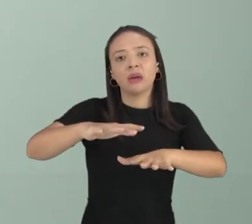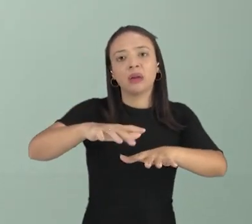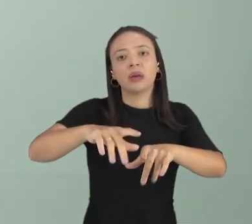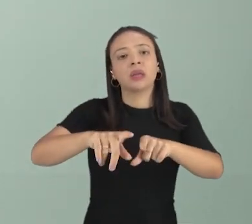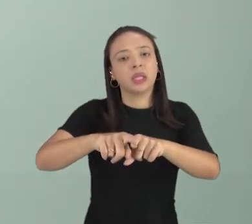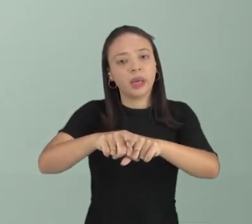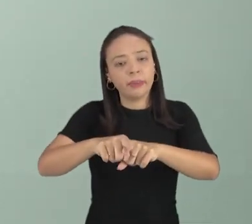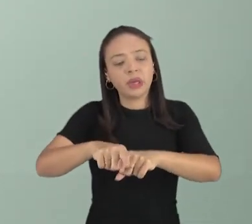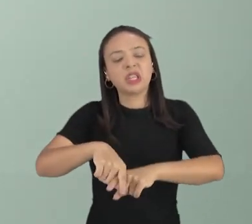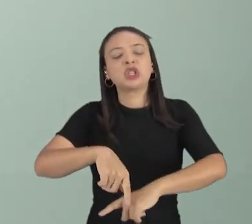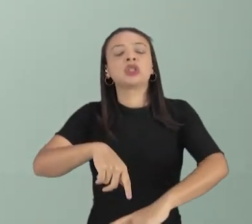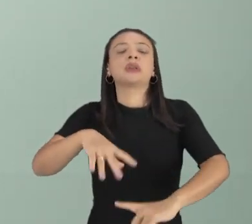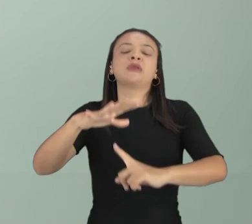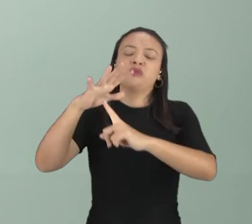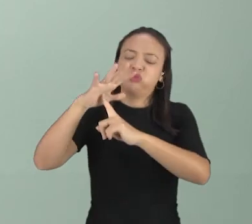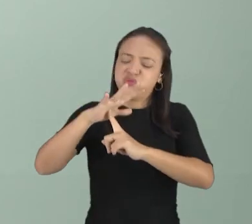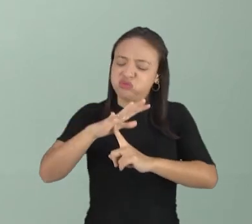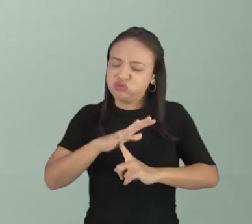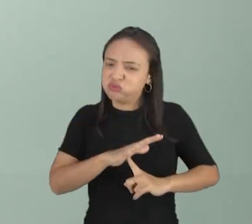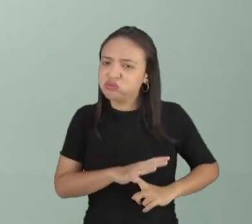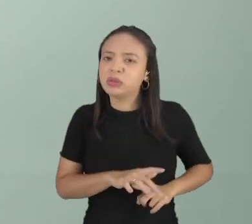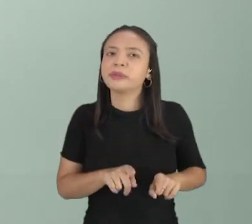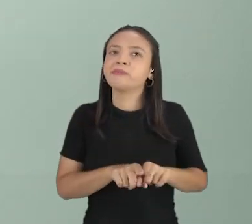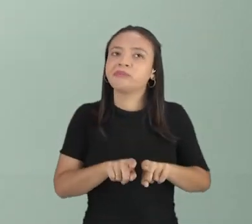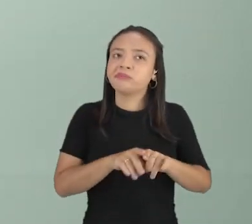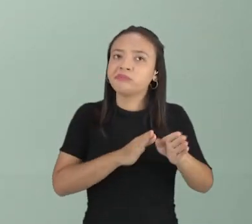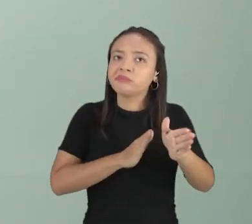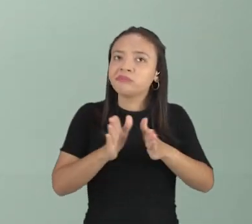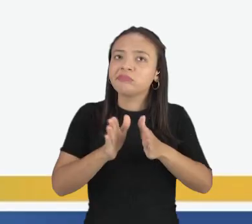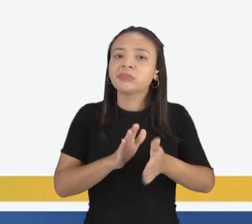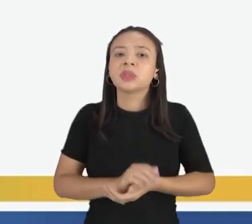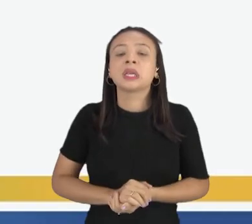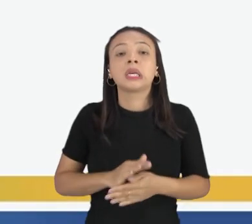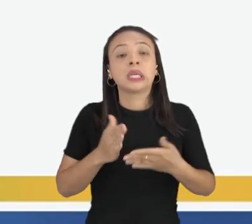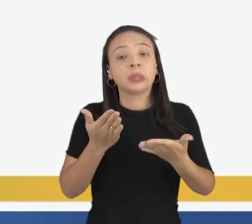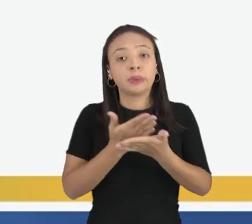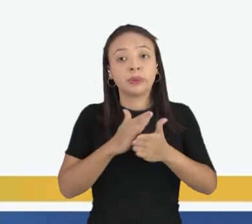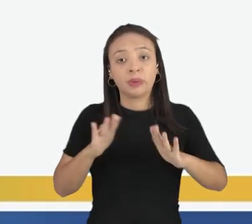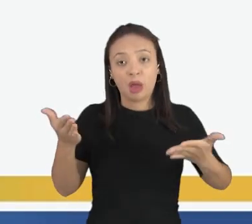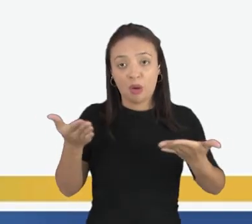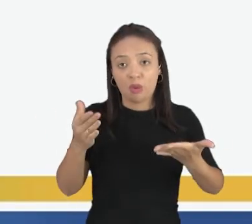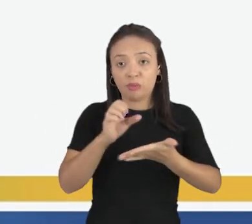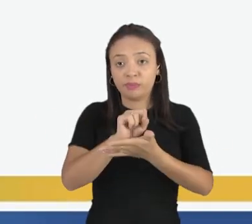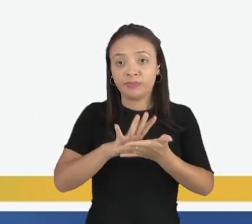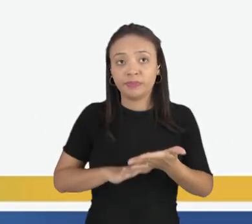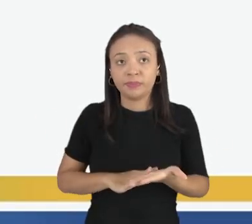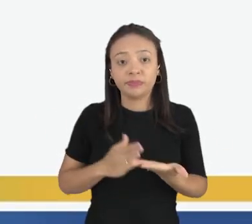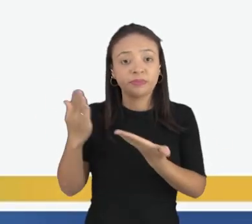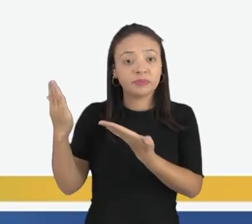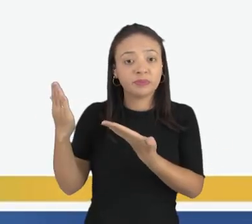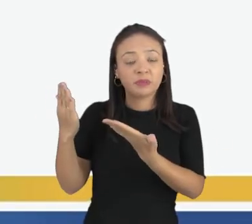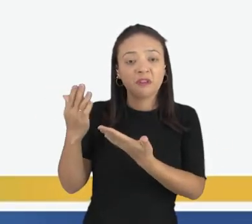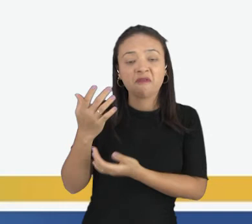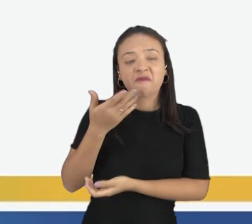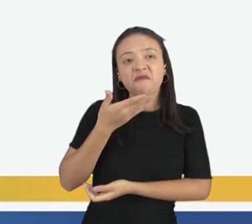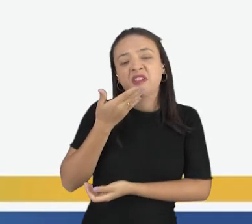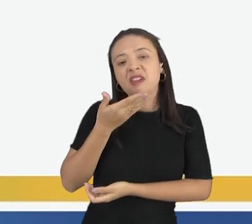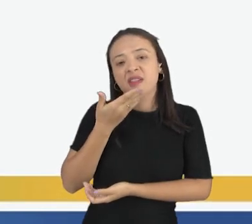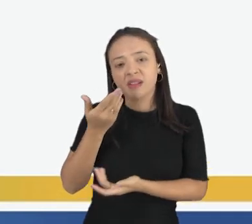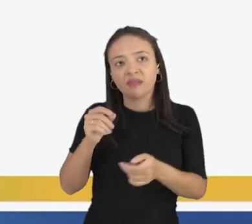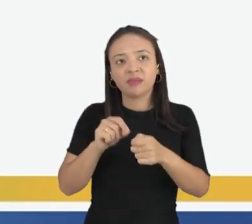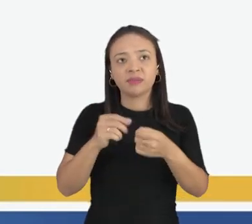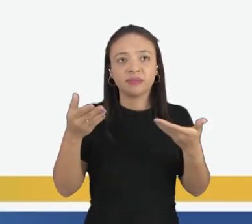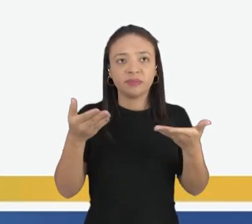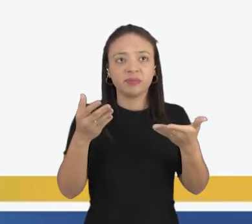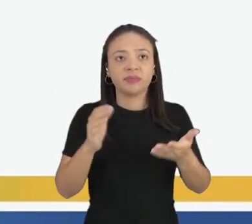grandes repressões também aí nesse período. E para a gente terminar o nosso exercitando, uma questão bem fácil aí para a gente fazer